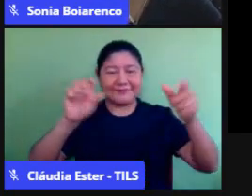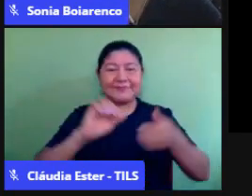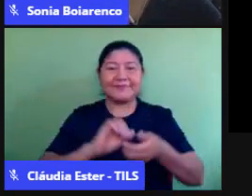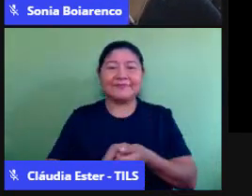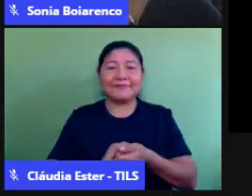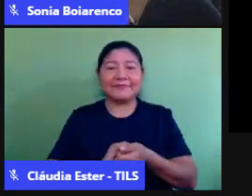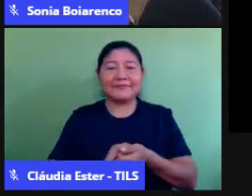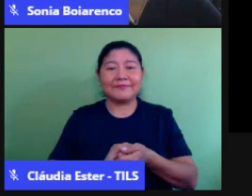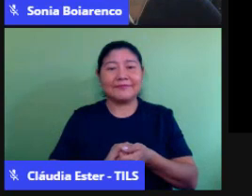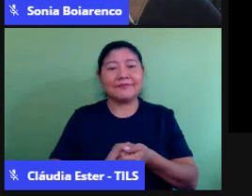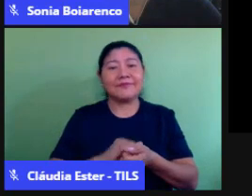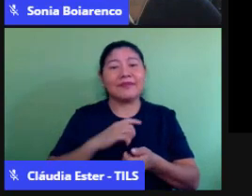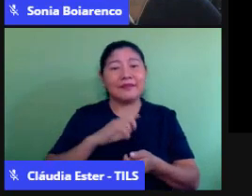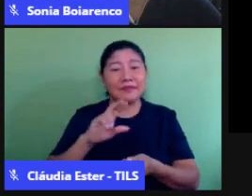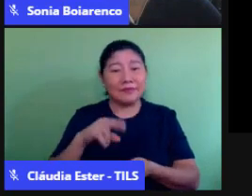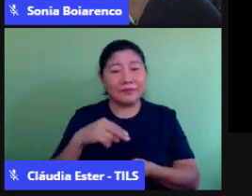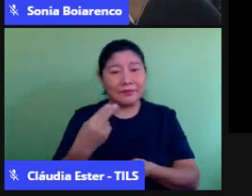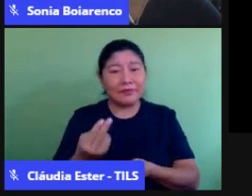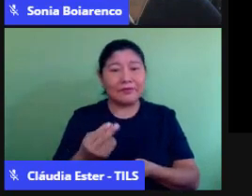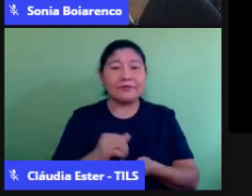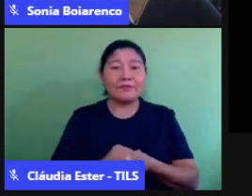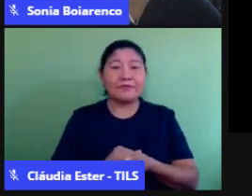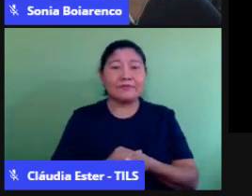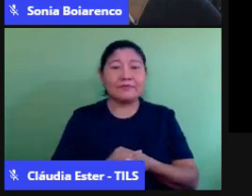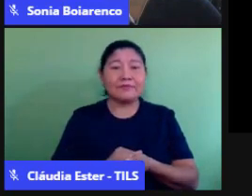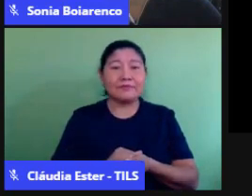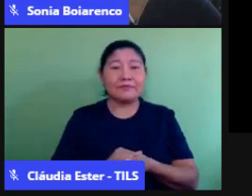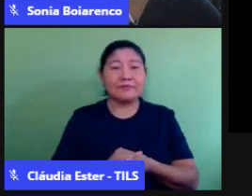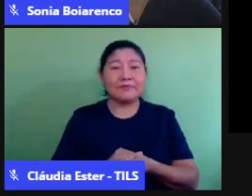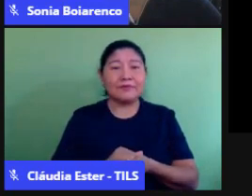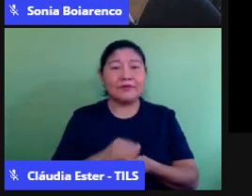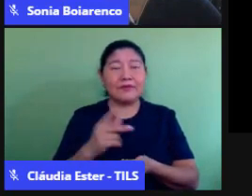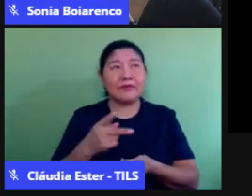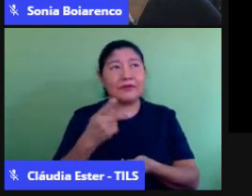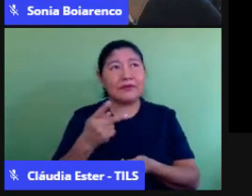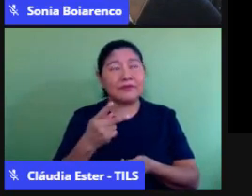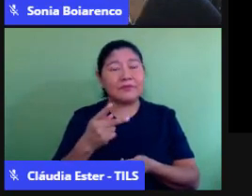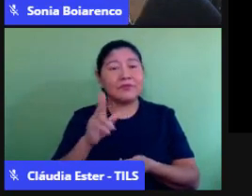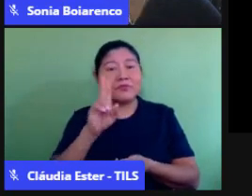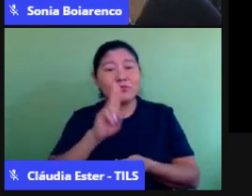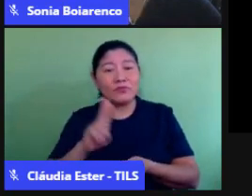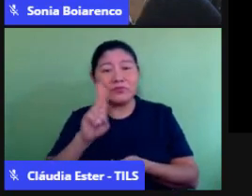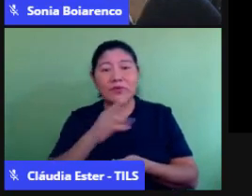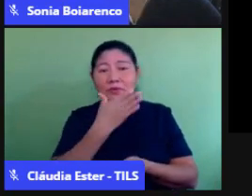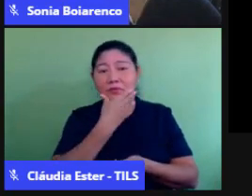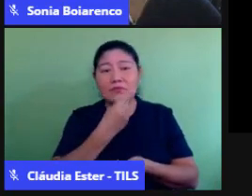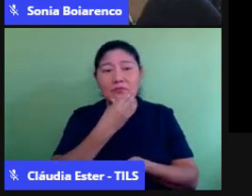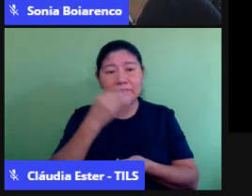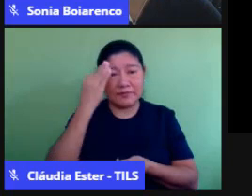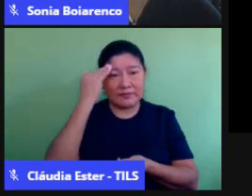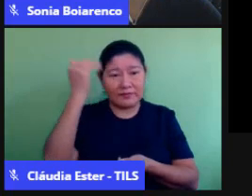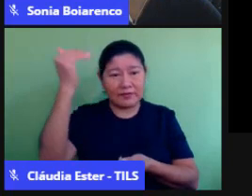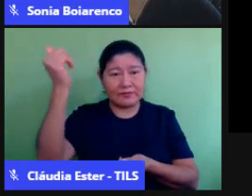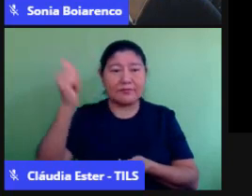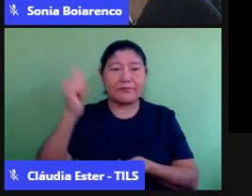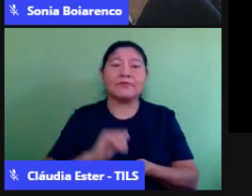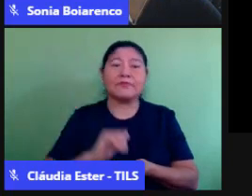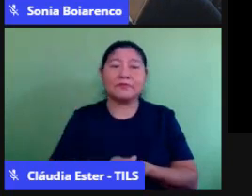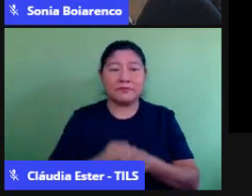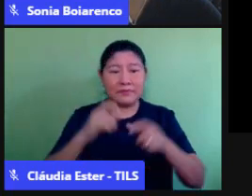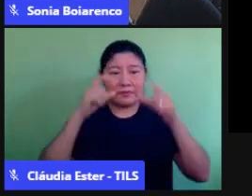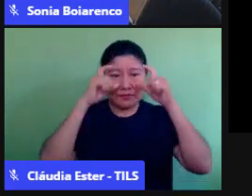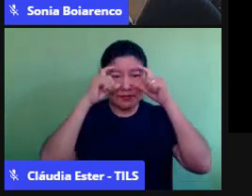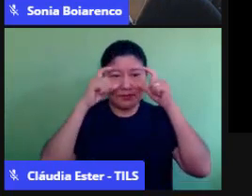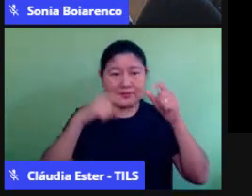E partimos do inspirador Manuel de Barros, né, que diz: